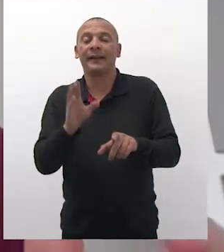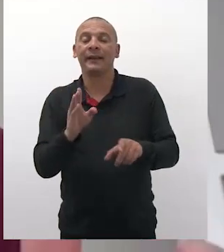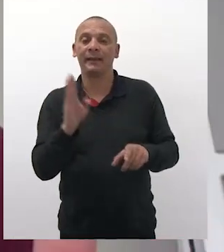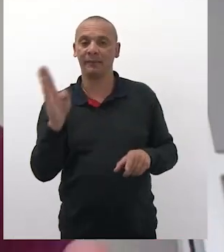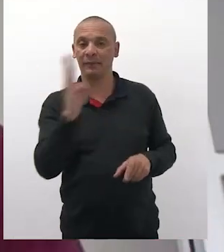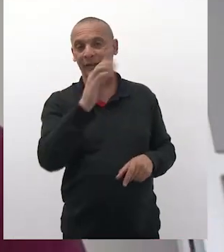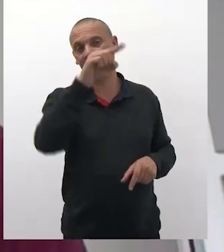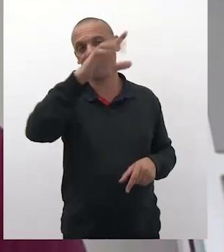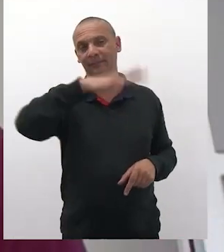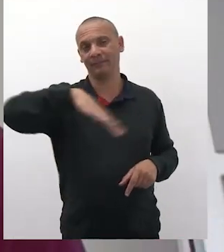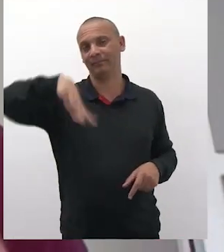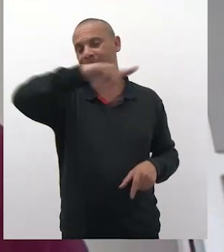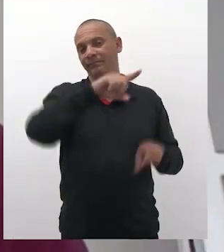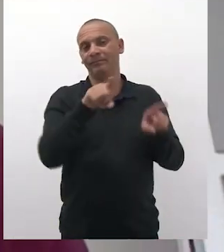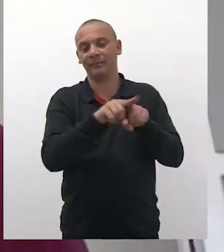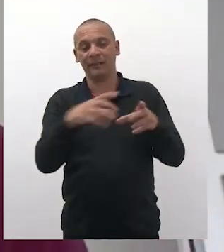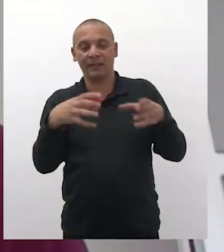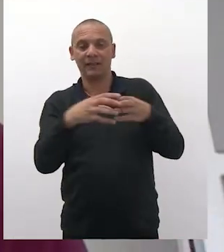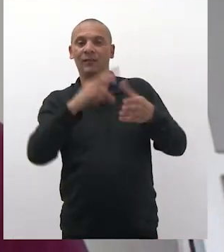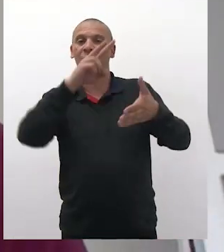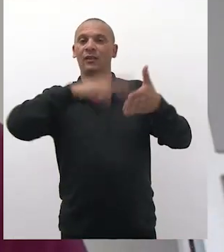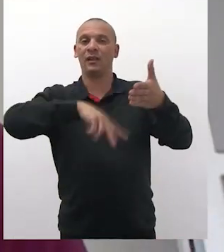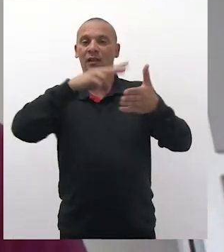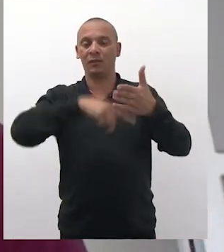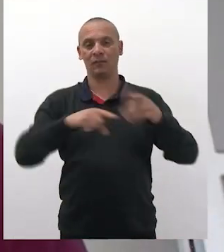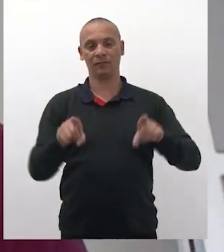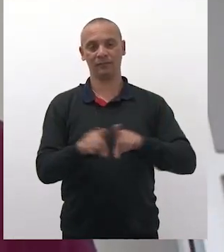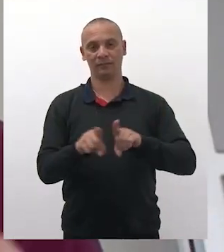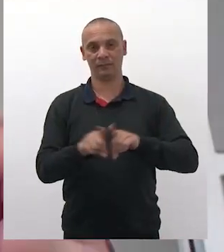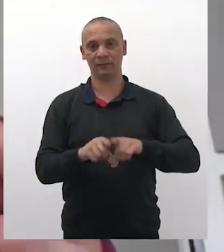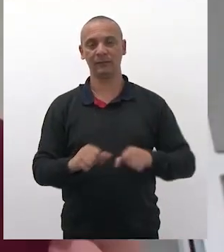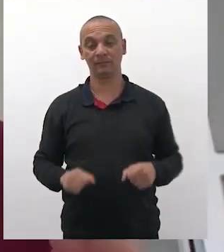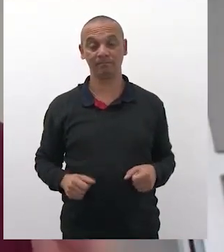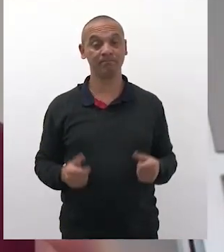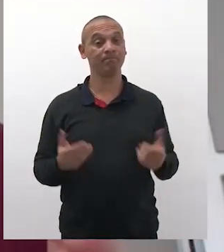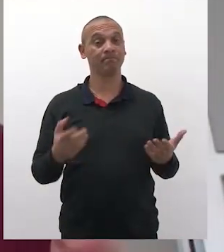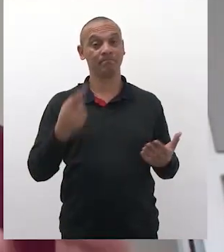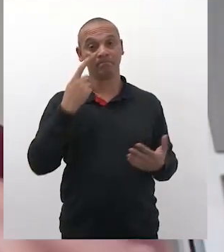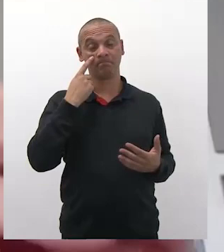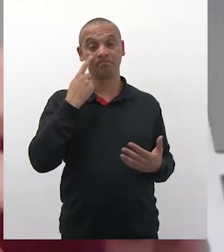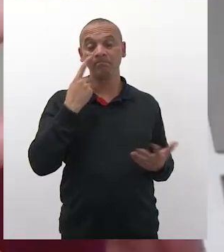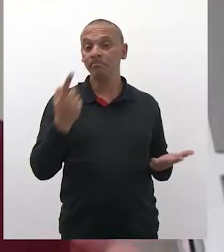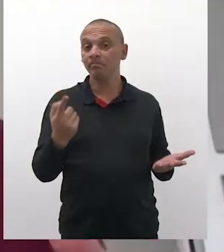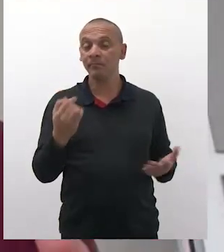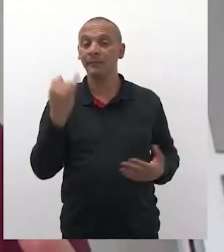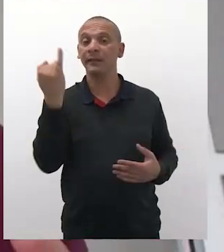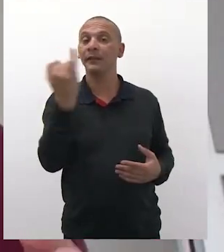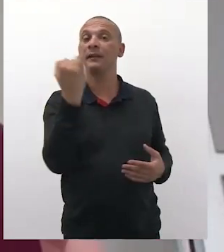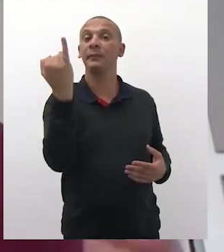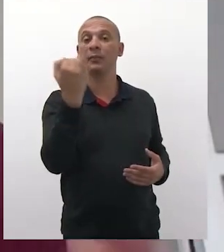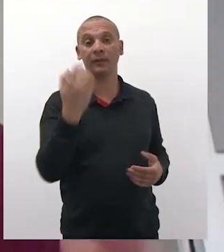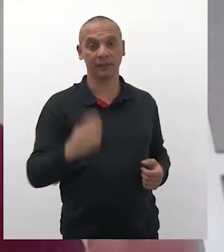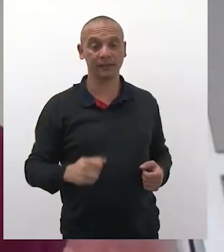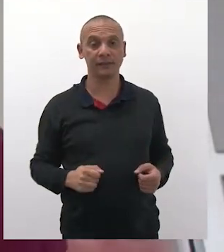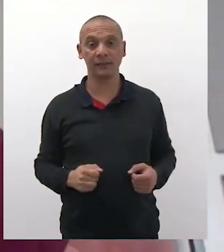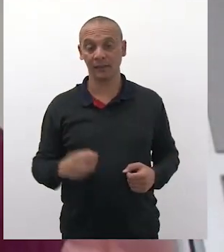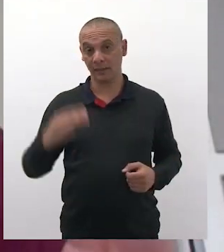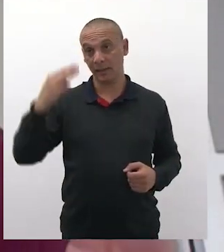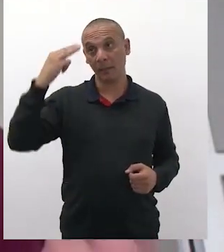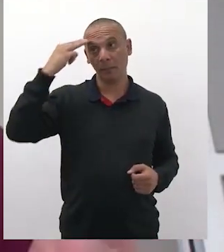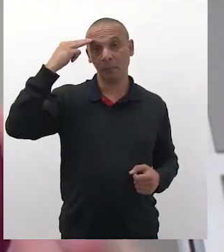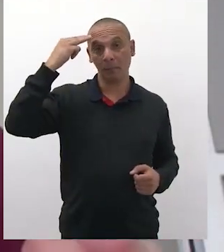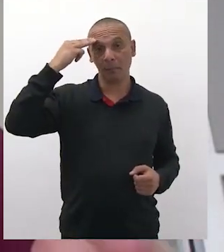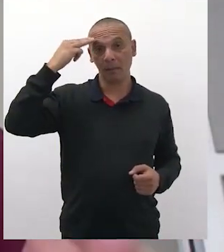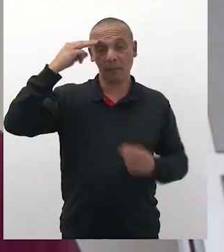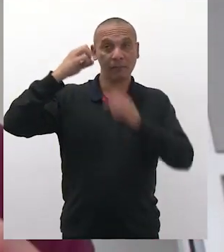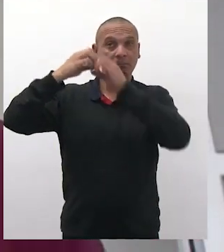nesses clubes de leitura. Então, veja, isso é importante, porque a memória,